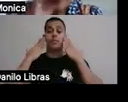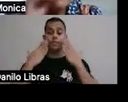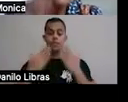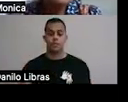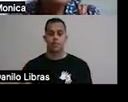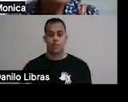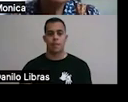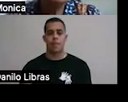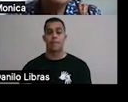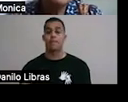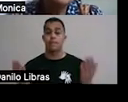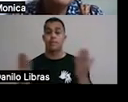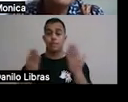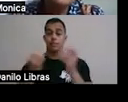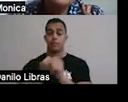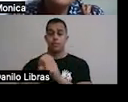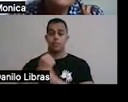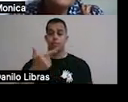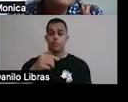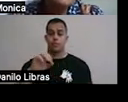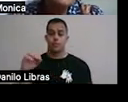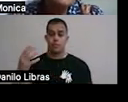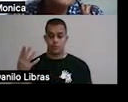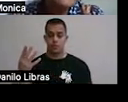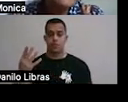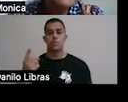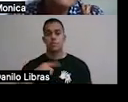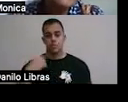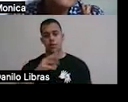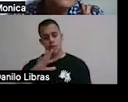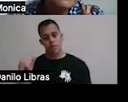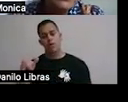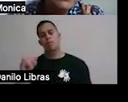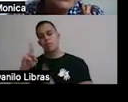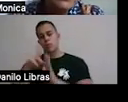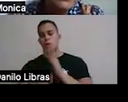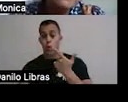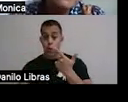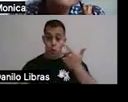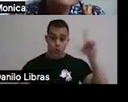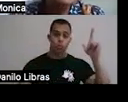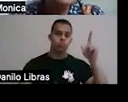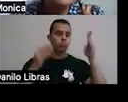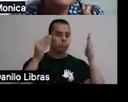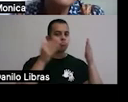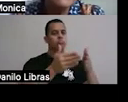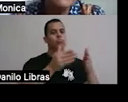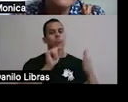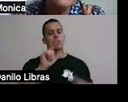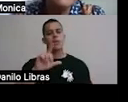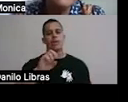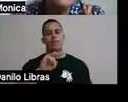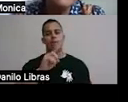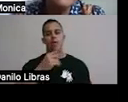E agora em 2004 eles vão competir com esse projeto, mas agora voltado para fazer uma levedura